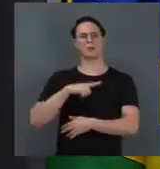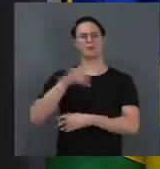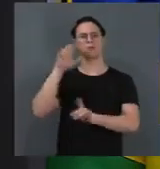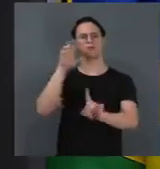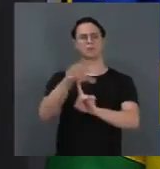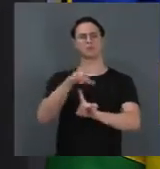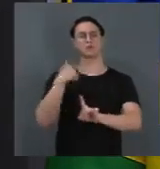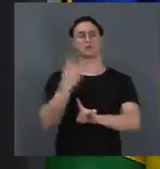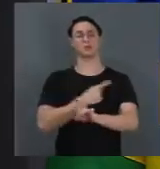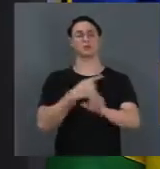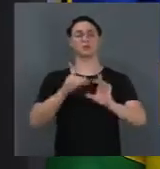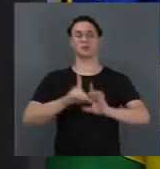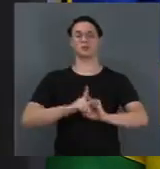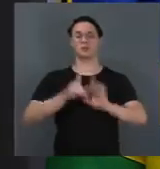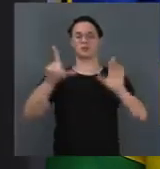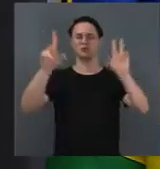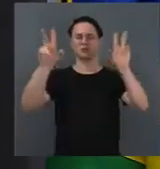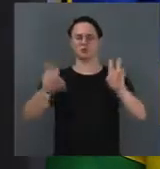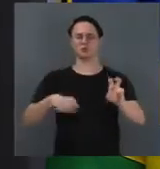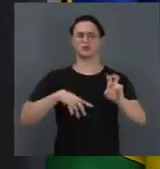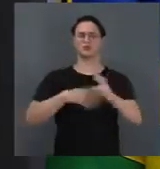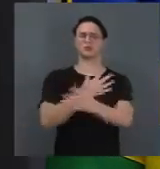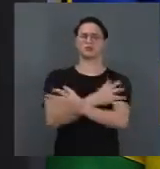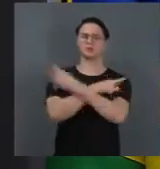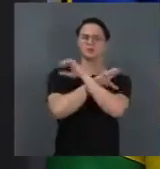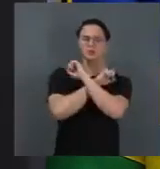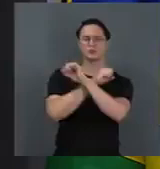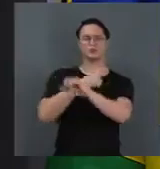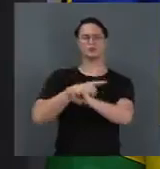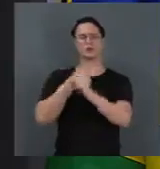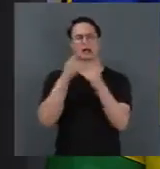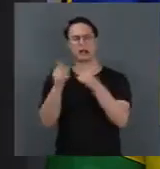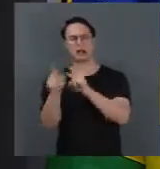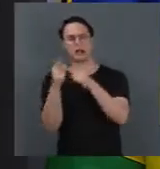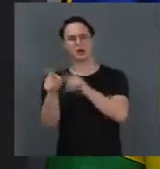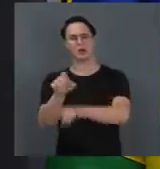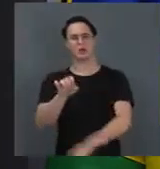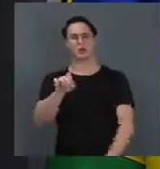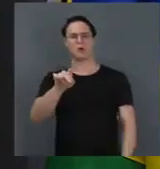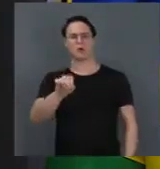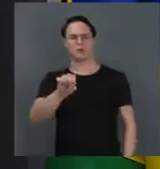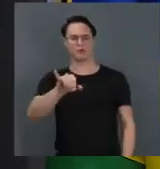nossa democracia. Essa questão de censura, de perseguição da oposição, dos